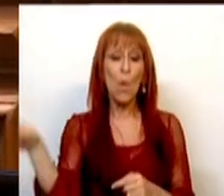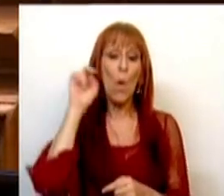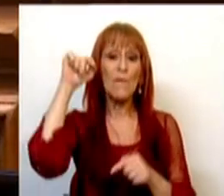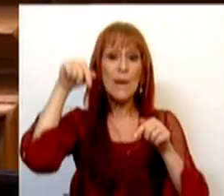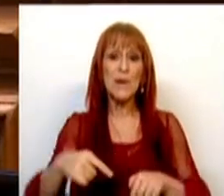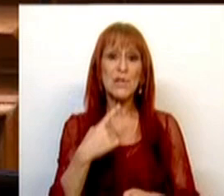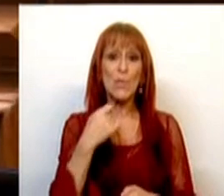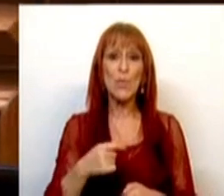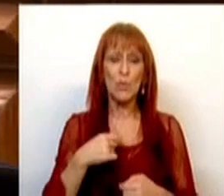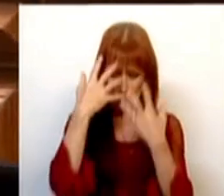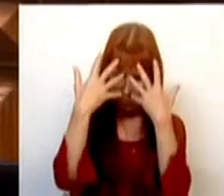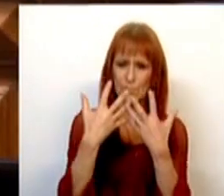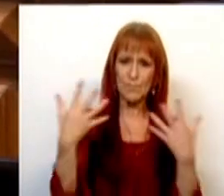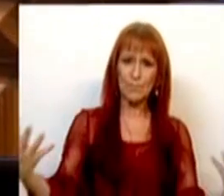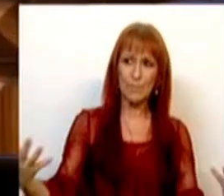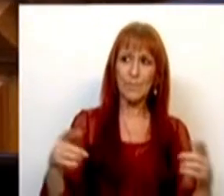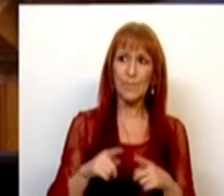e que muito nos surpreende.